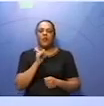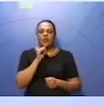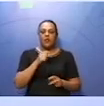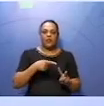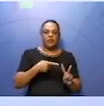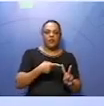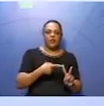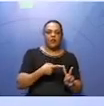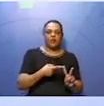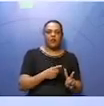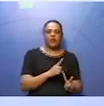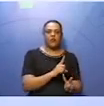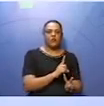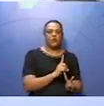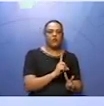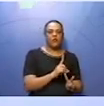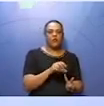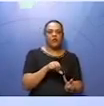192.